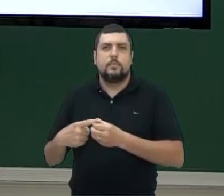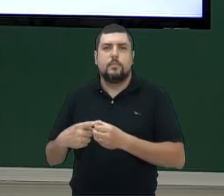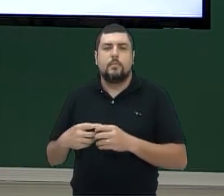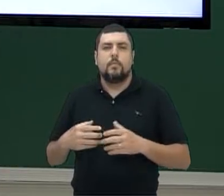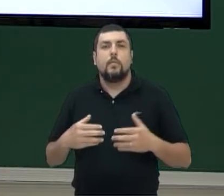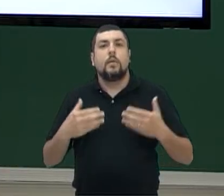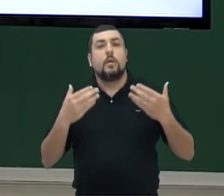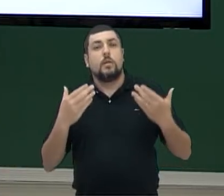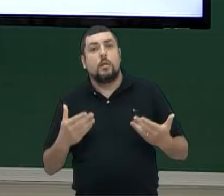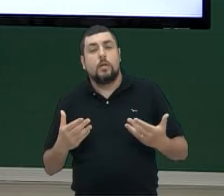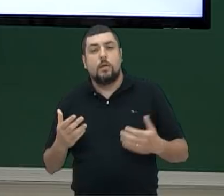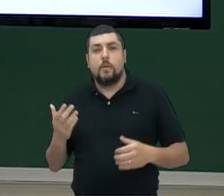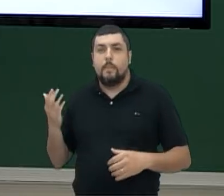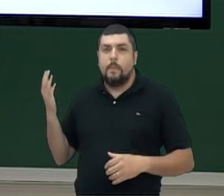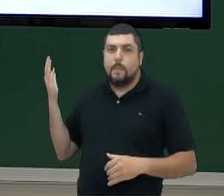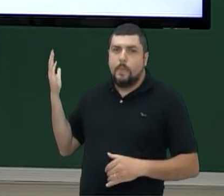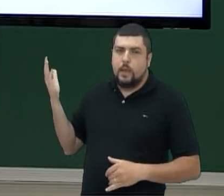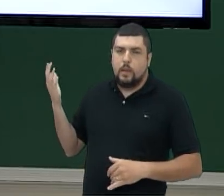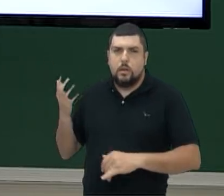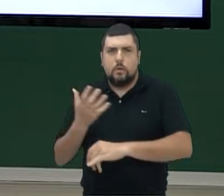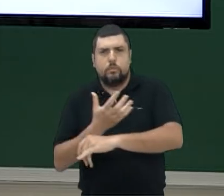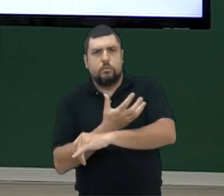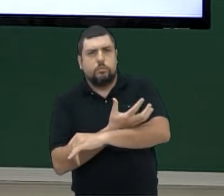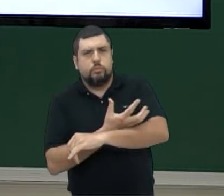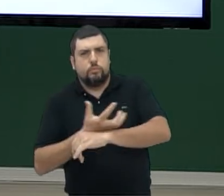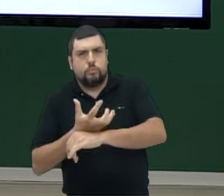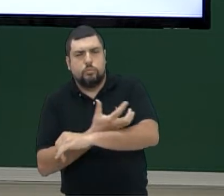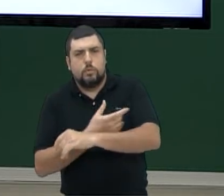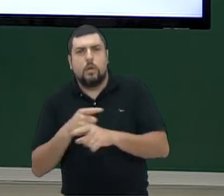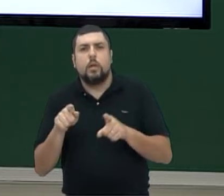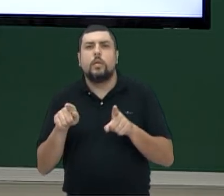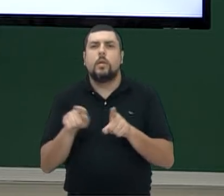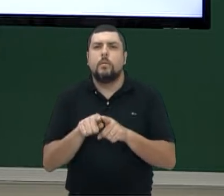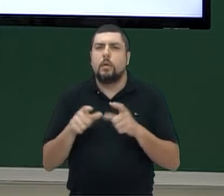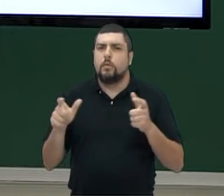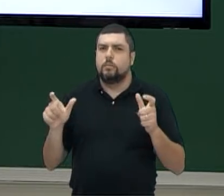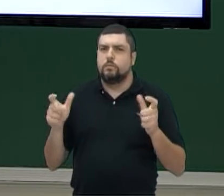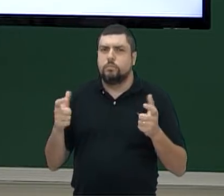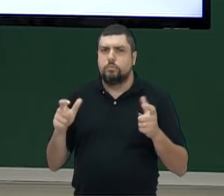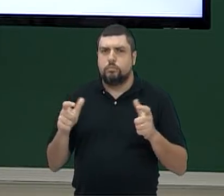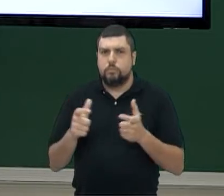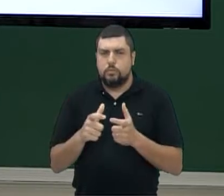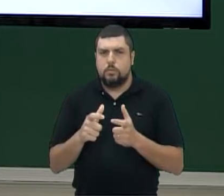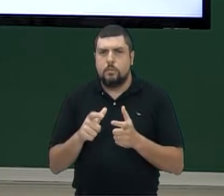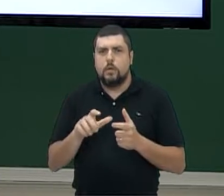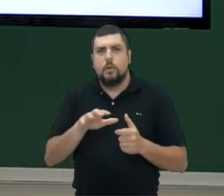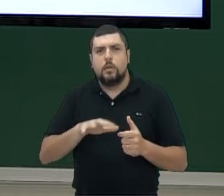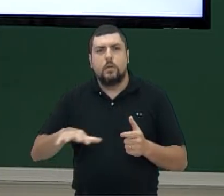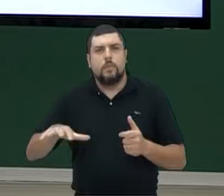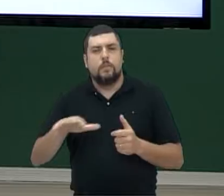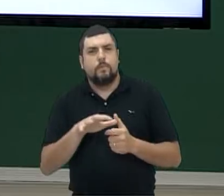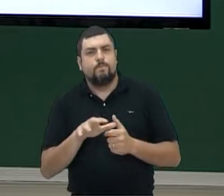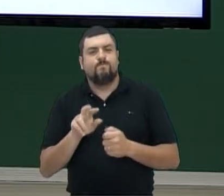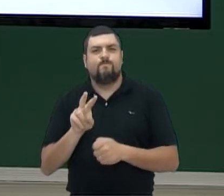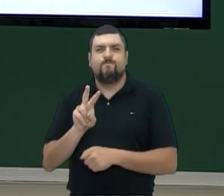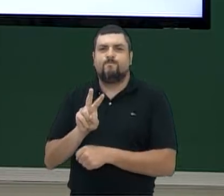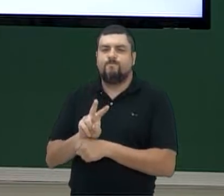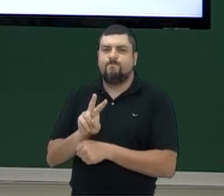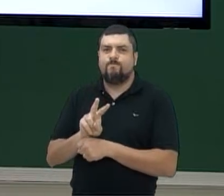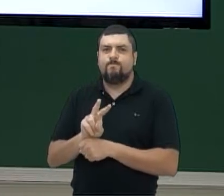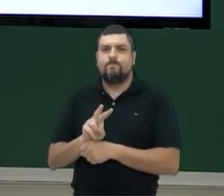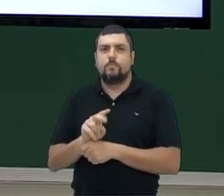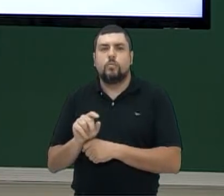de vegetação que também está sendo reduzido, também está tendo a sua área comprometida,